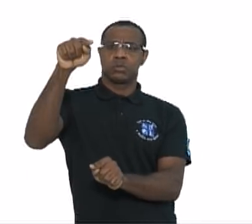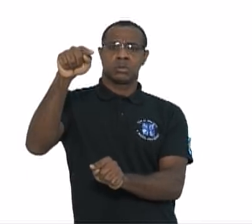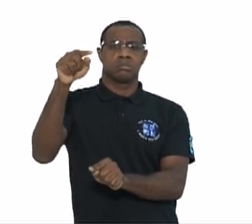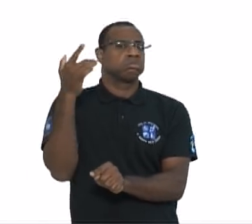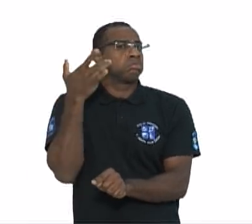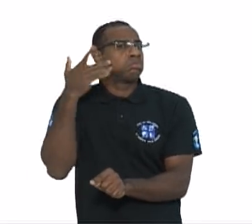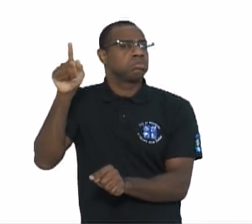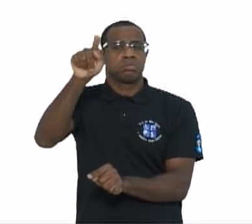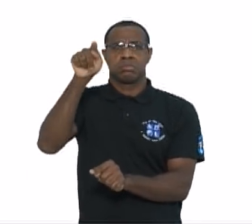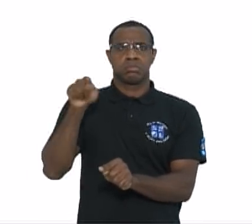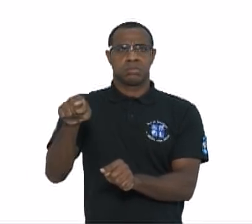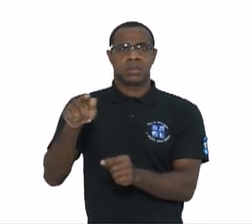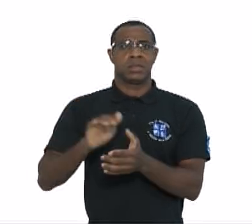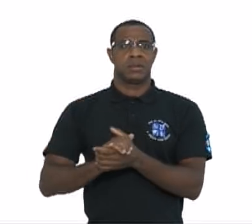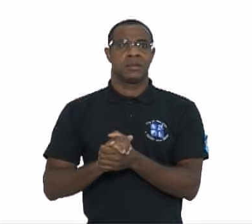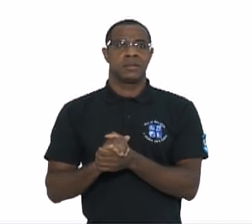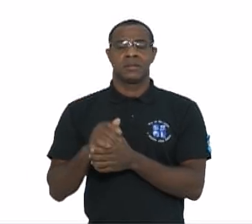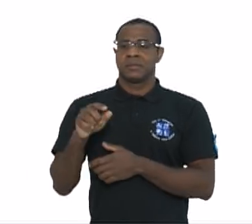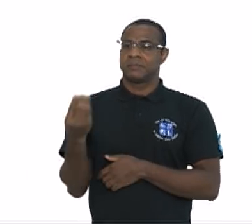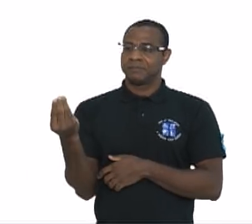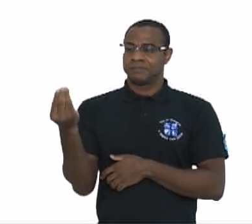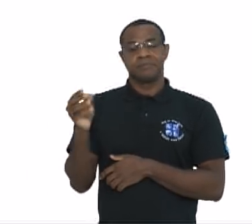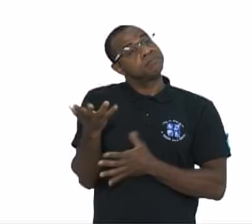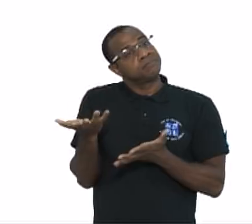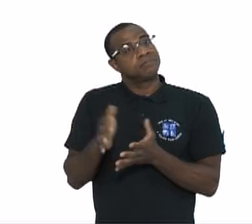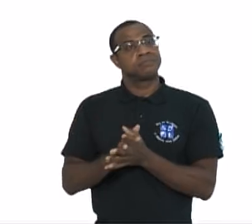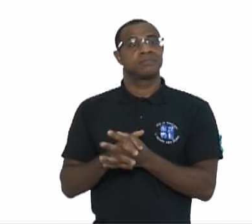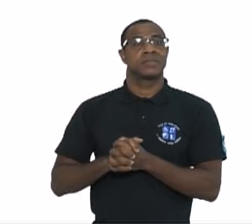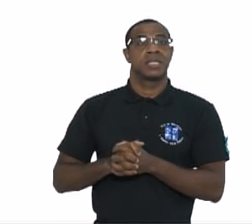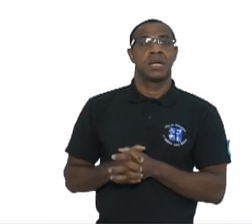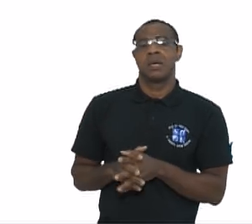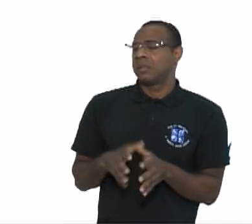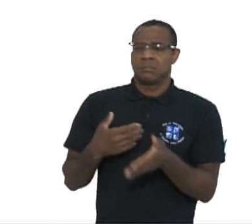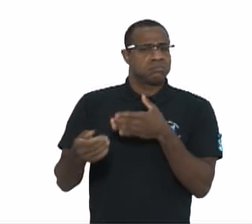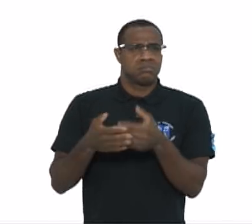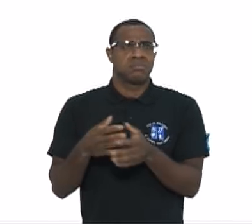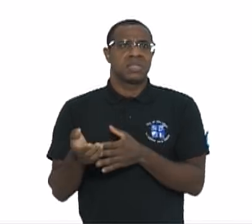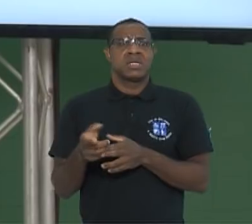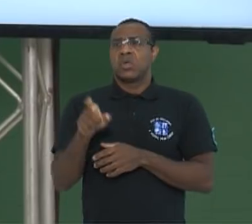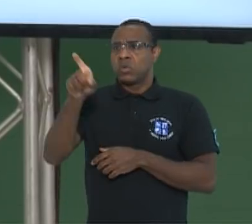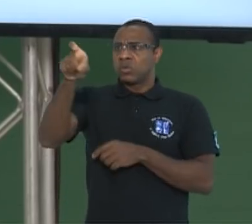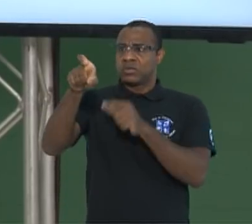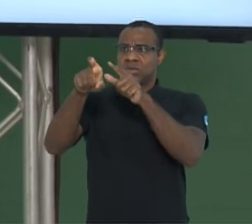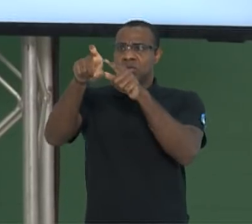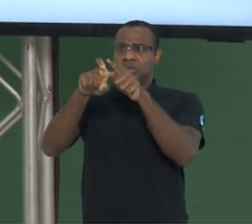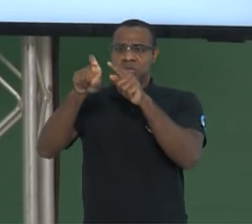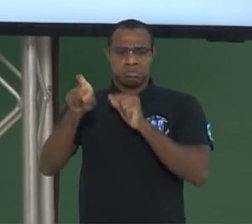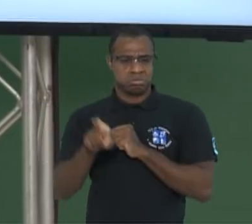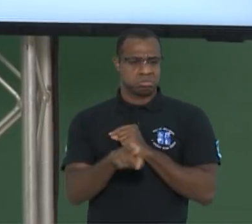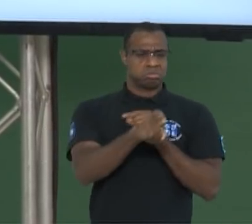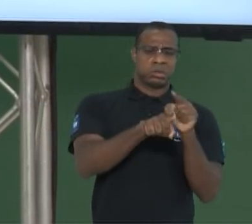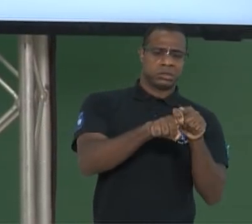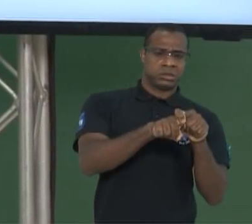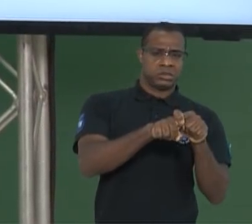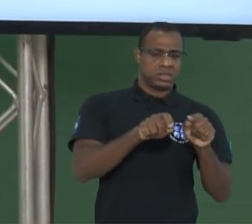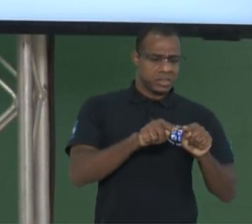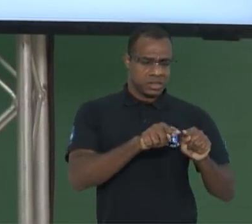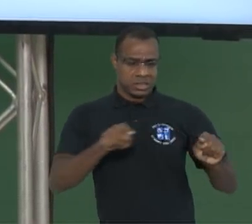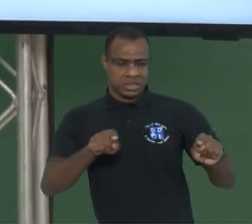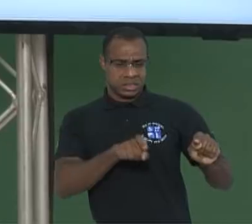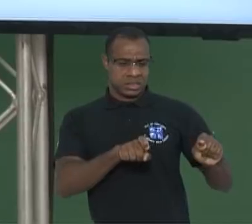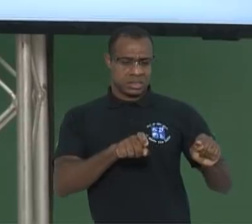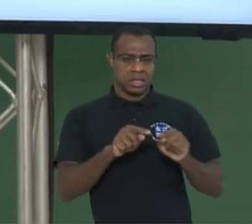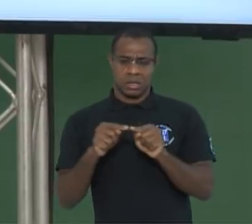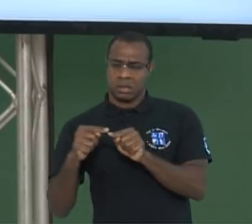Agora, essa minha incógnita, ela poderia estar aqui na largura, poderia estar aqui